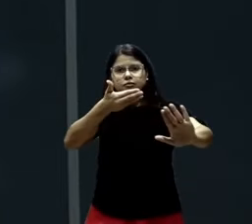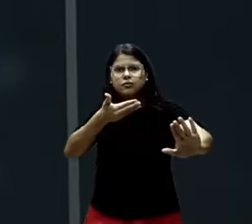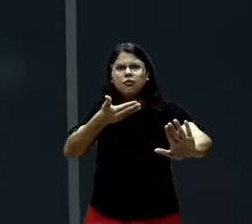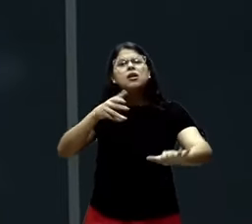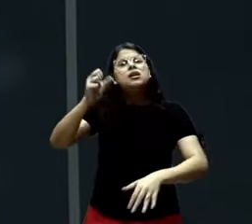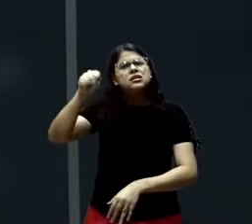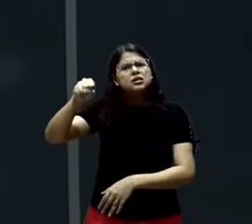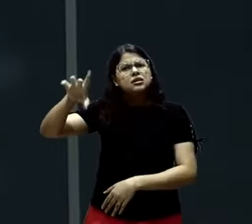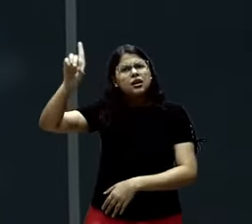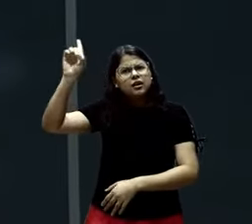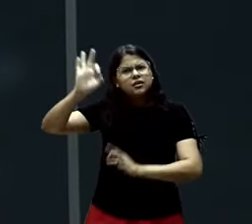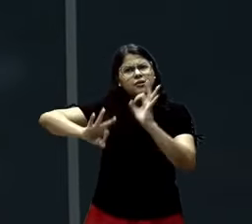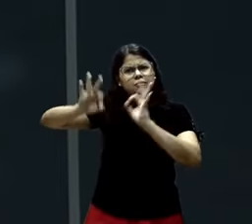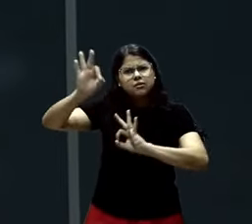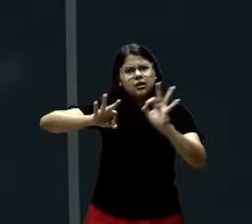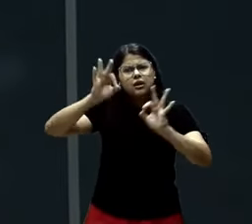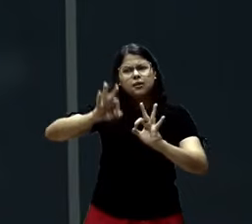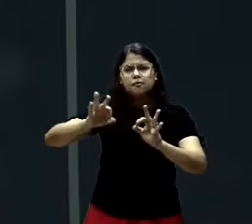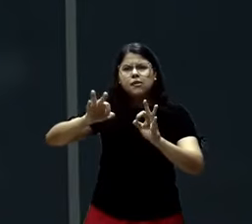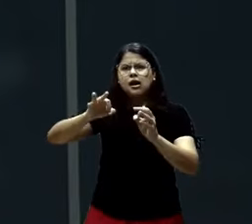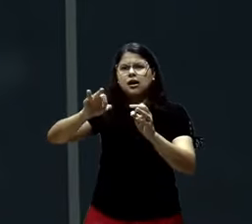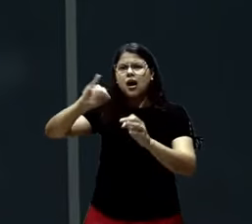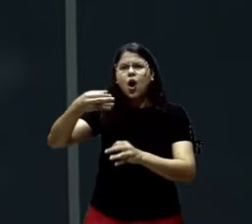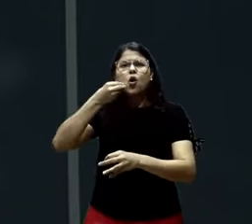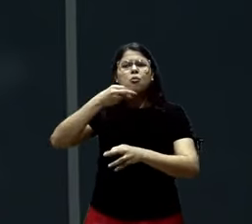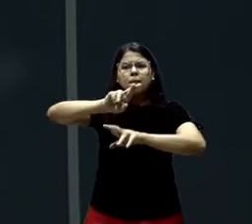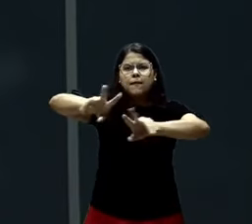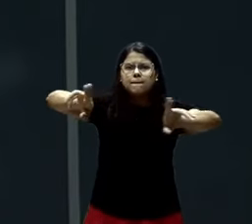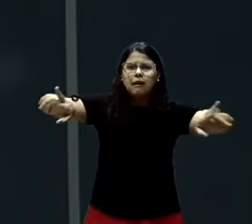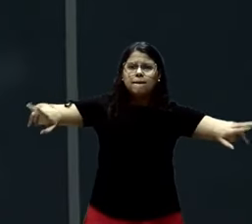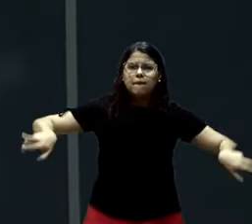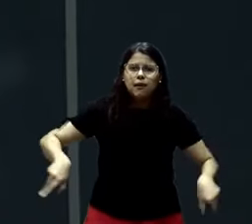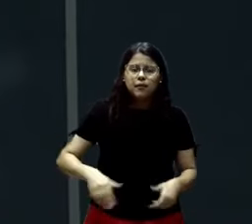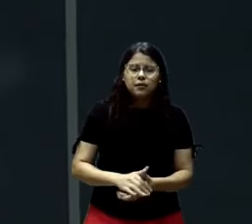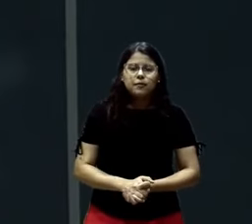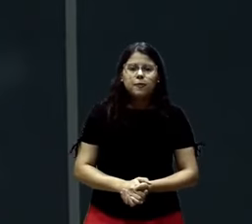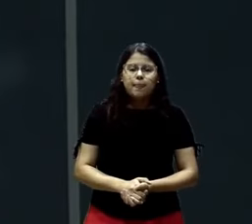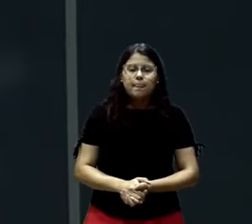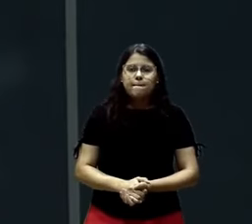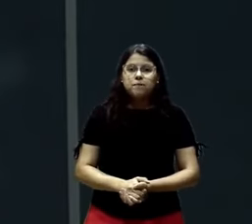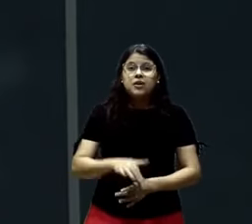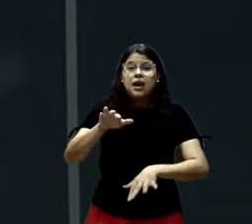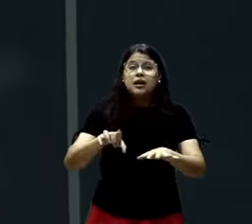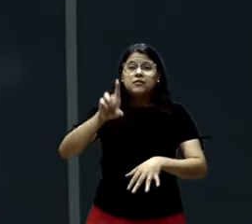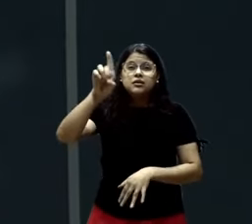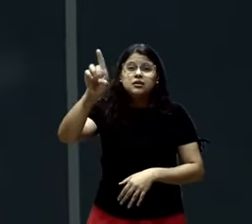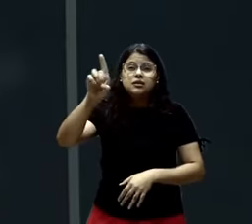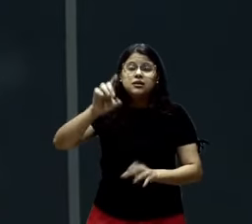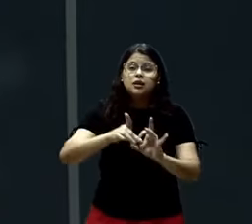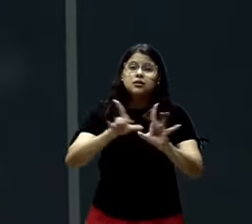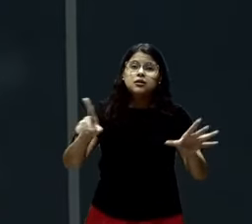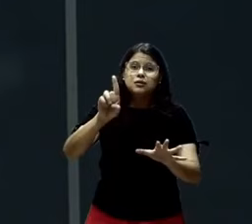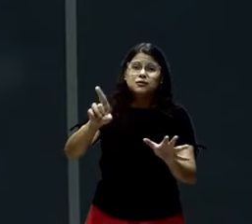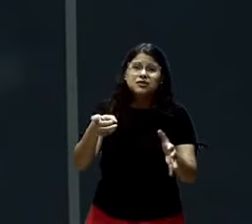Talvez Deus esvazie a sua mão, para que a sua mão, quando vazia, possa conseguir enxergar e abraçar novas